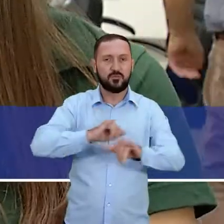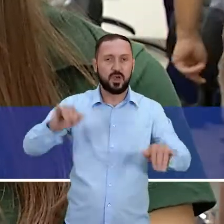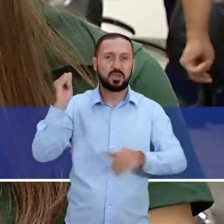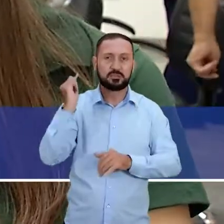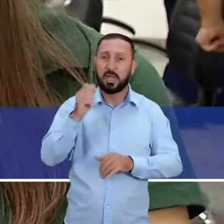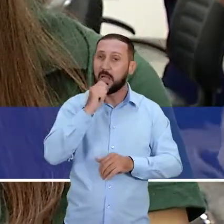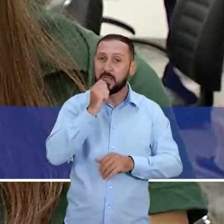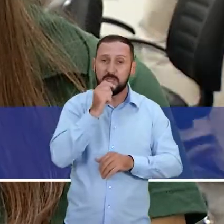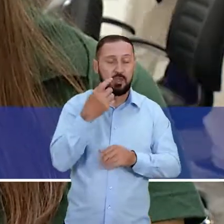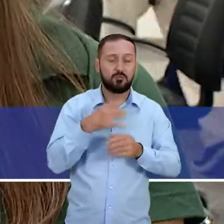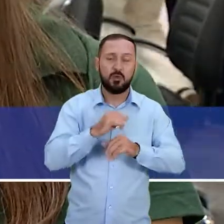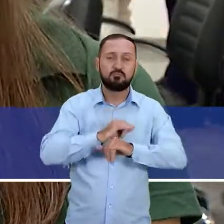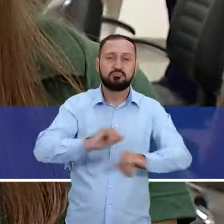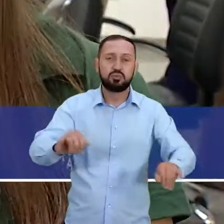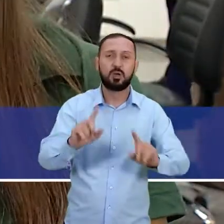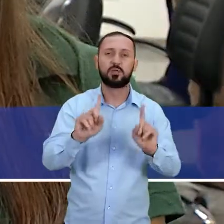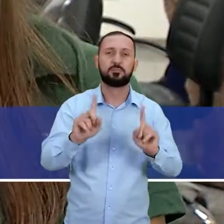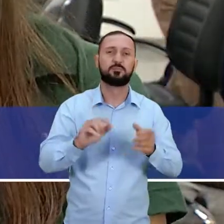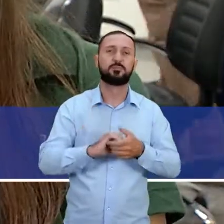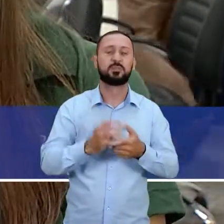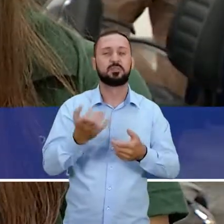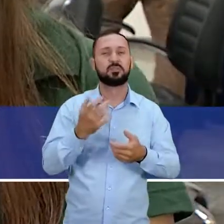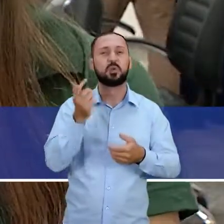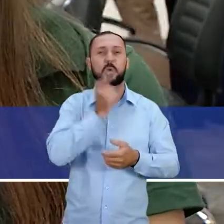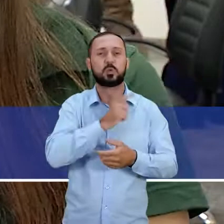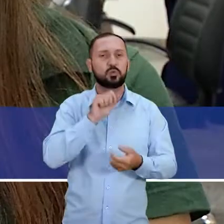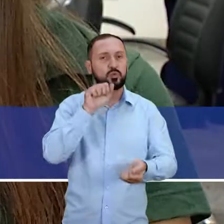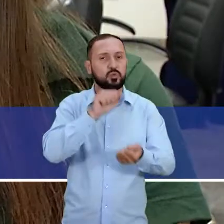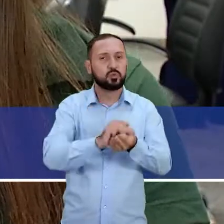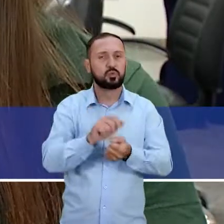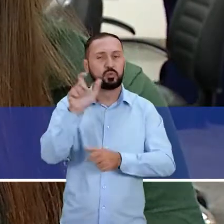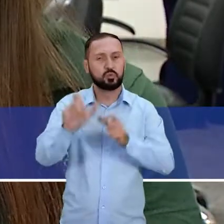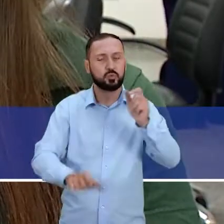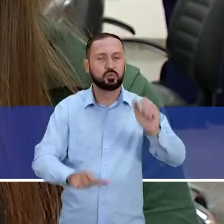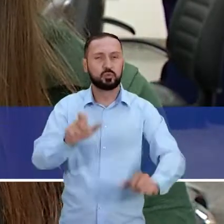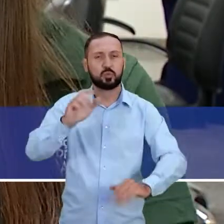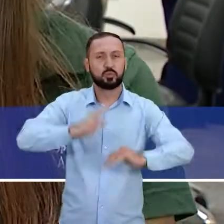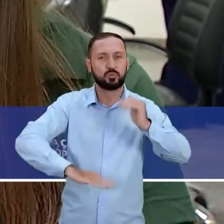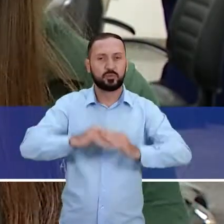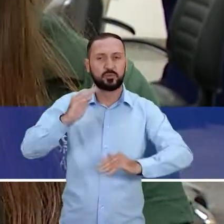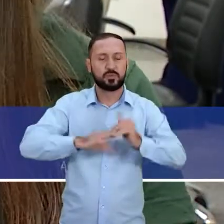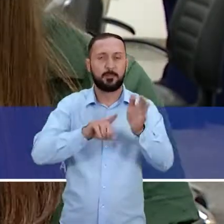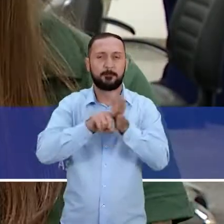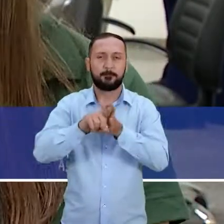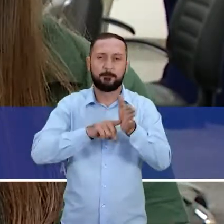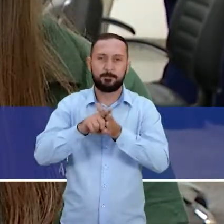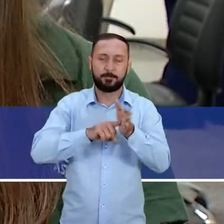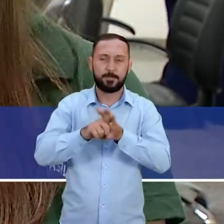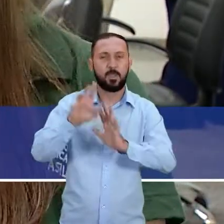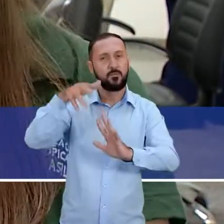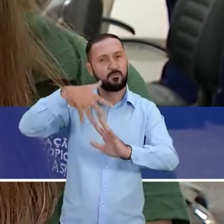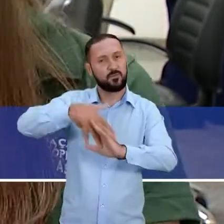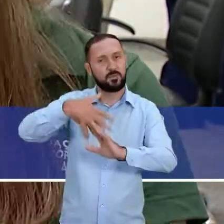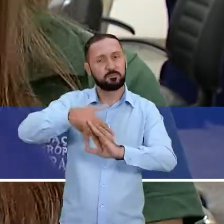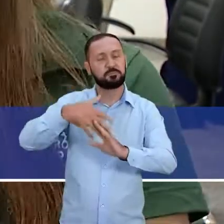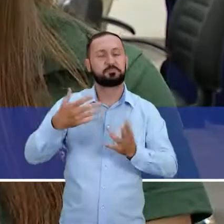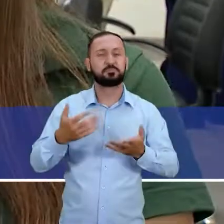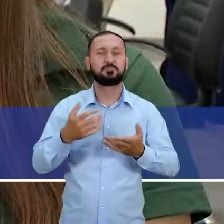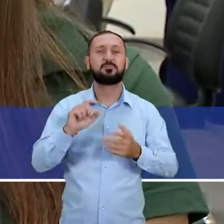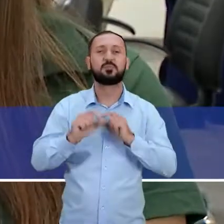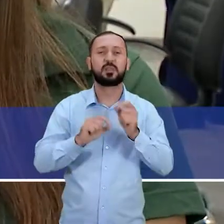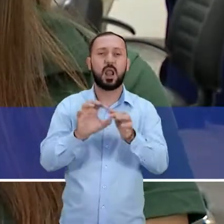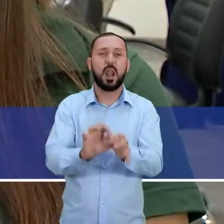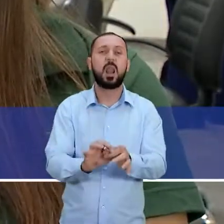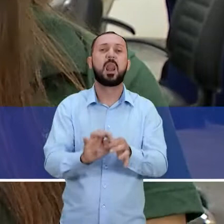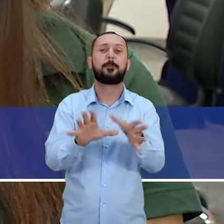que não foram publicados ainda, mas que nós conseguimos diretamente com os pesquisadores, né, das universidades, a Universidade Federal de Mato Grosso do Sul,